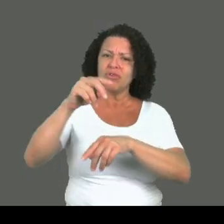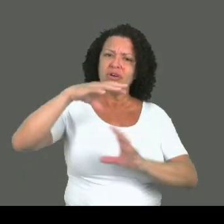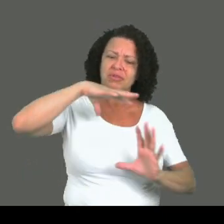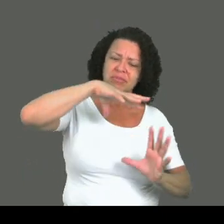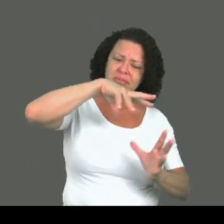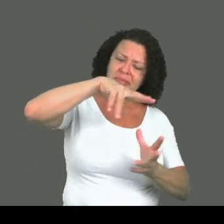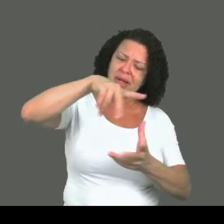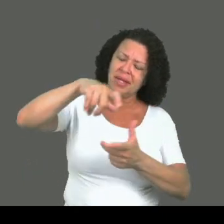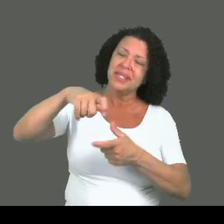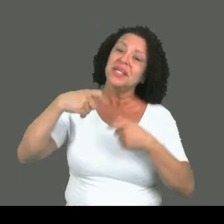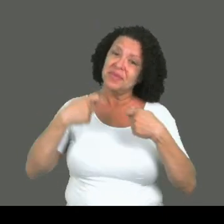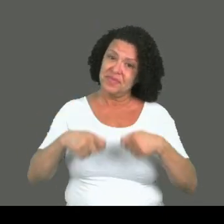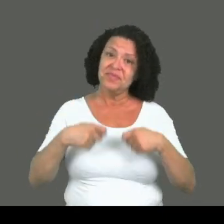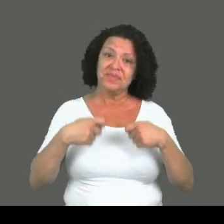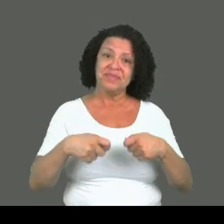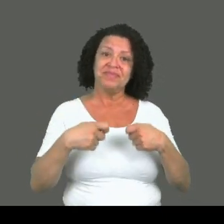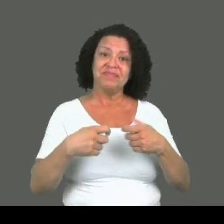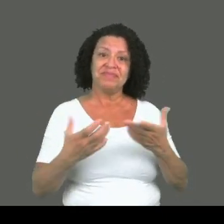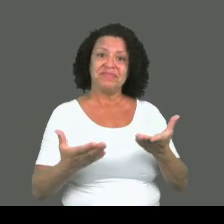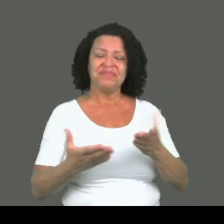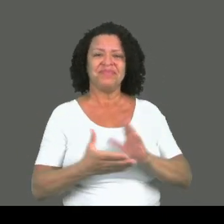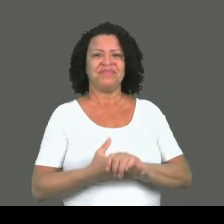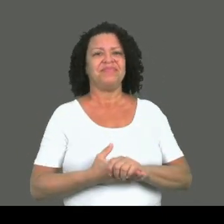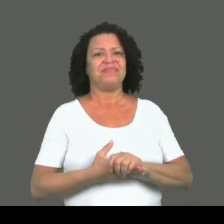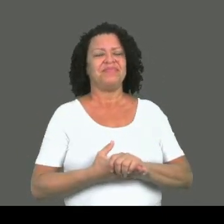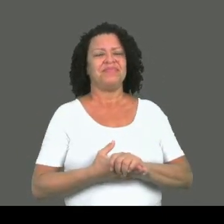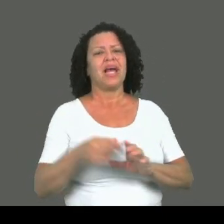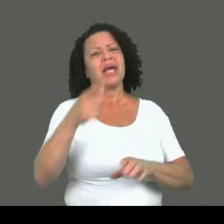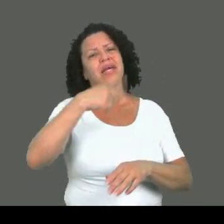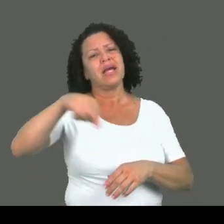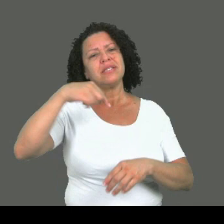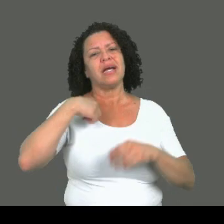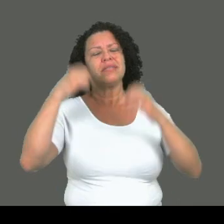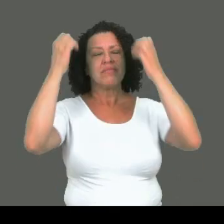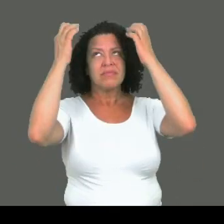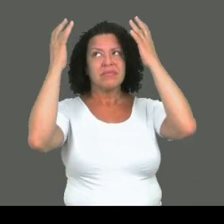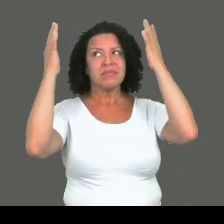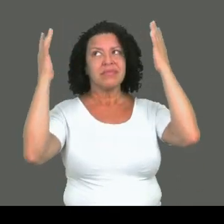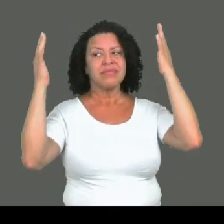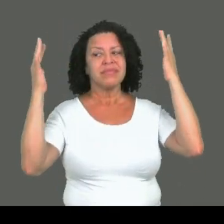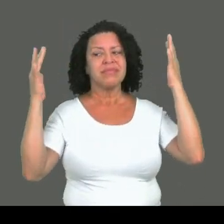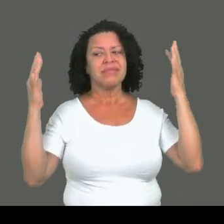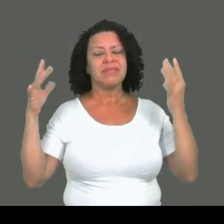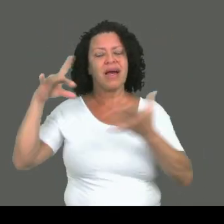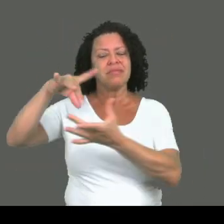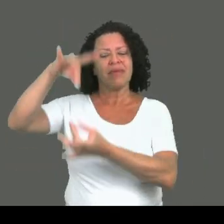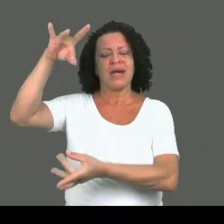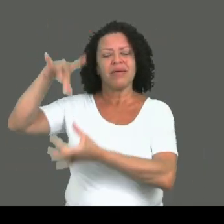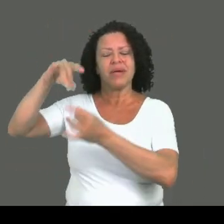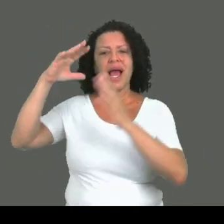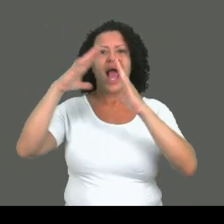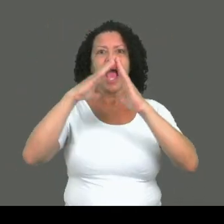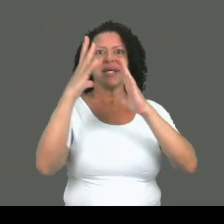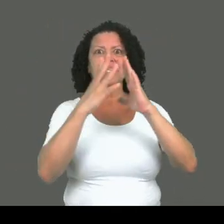está precisando, e que a gente seja envolvido também pela falange da Casa de